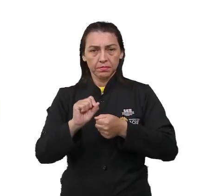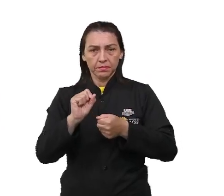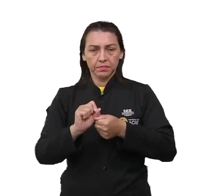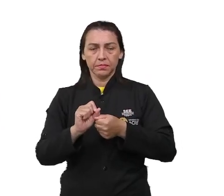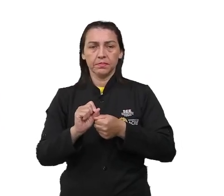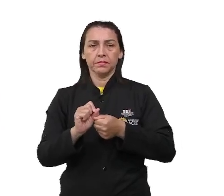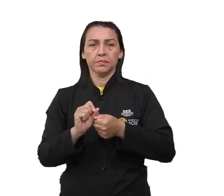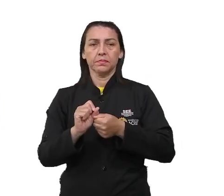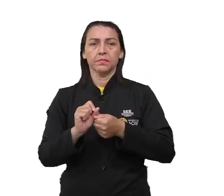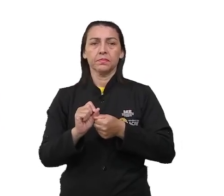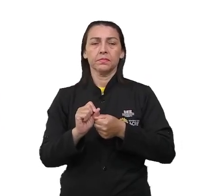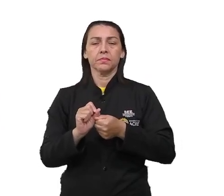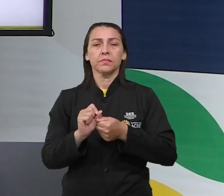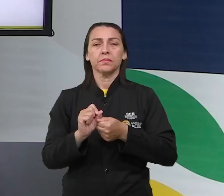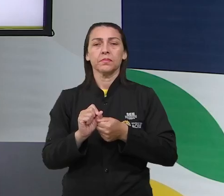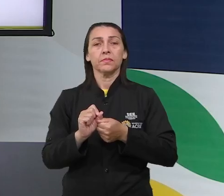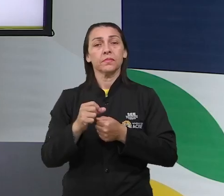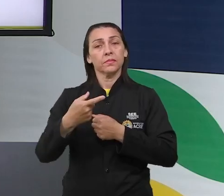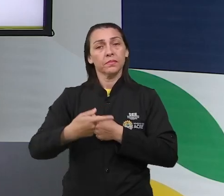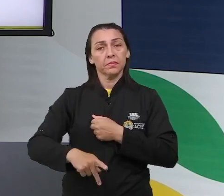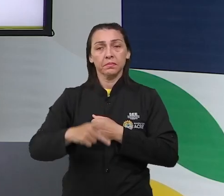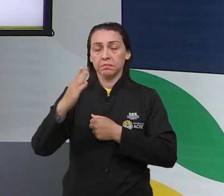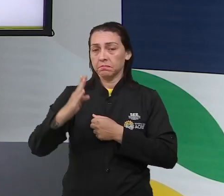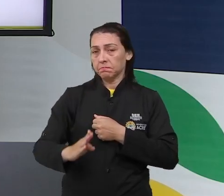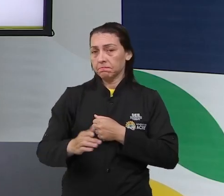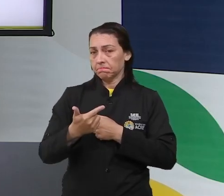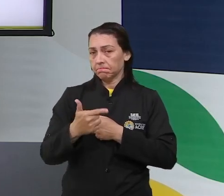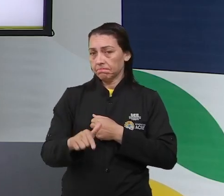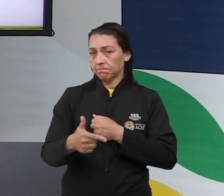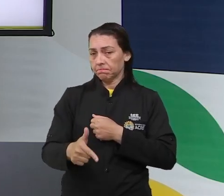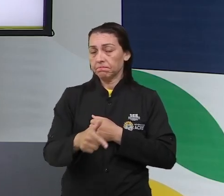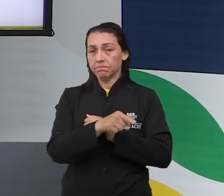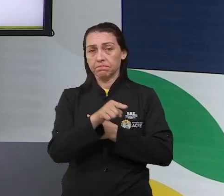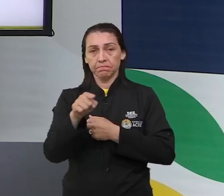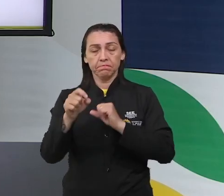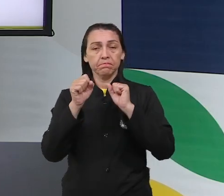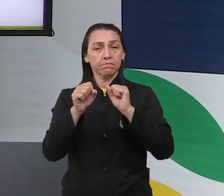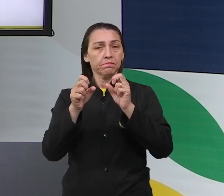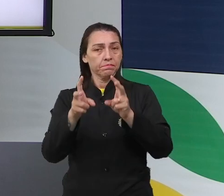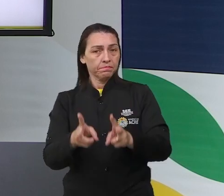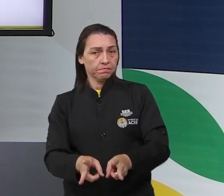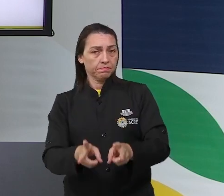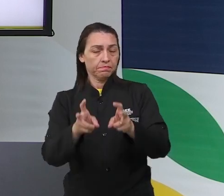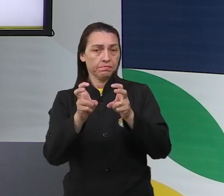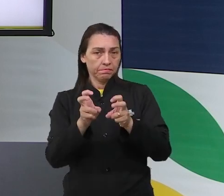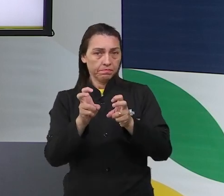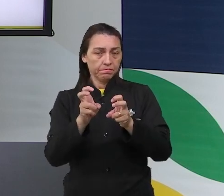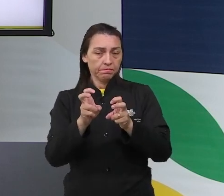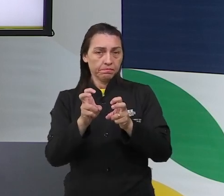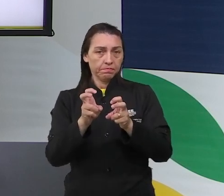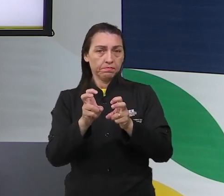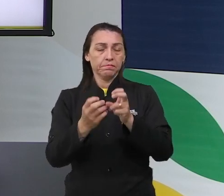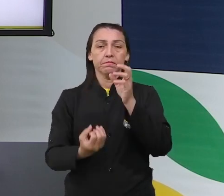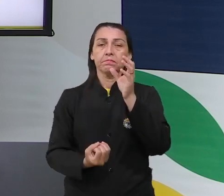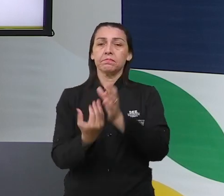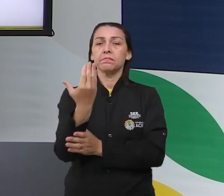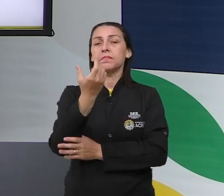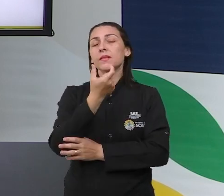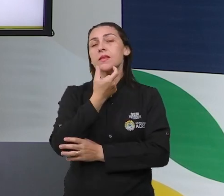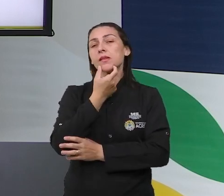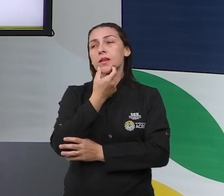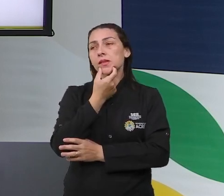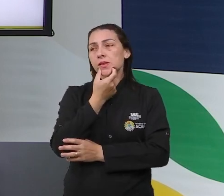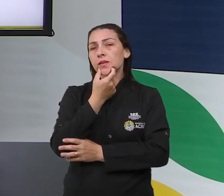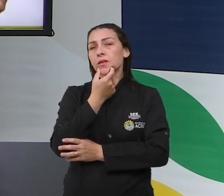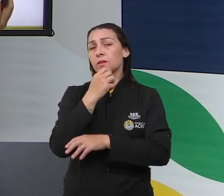E ele não é muito comum aqui no Brasil. Então, nesse caso, vocês puderam observar que ele nasceu ali na Inglaterra,